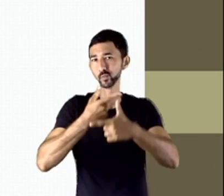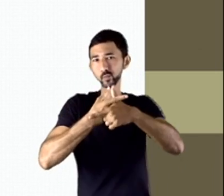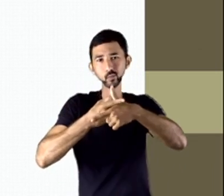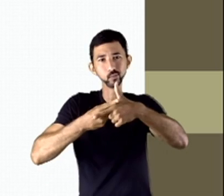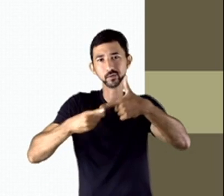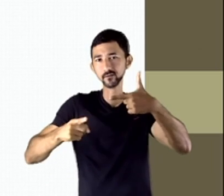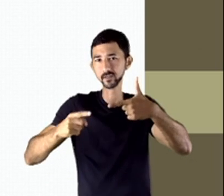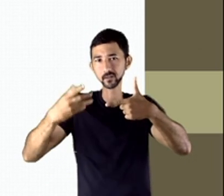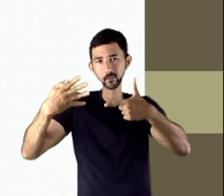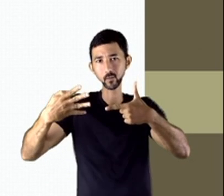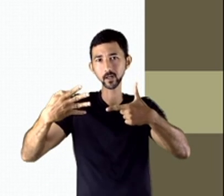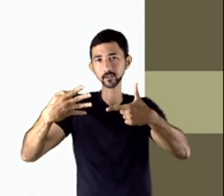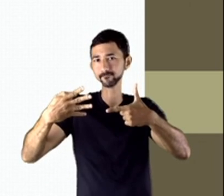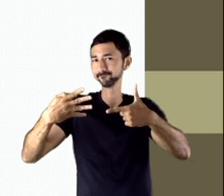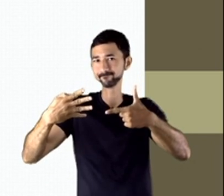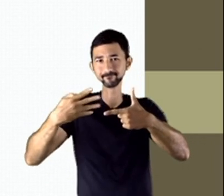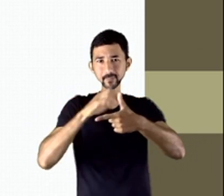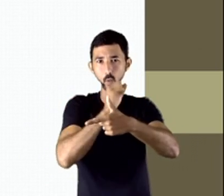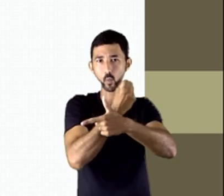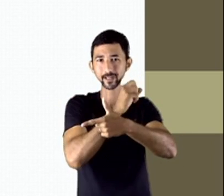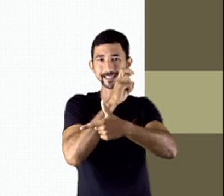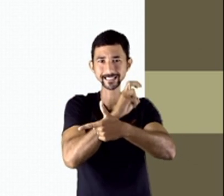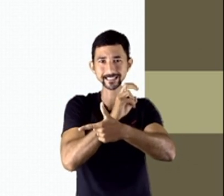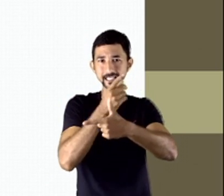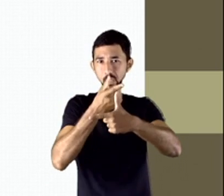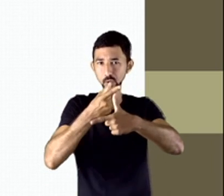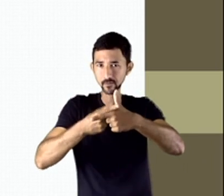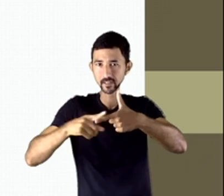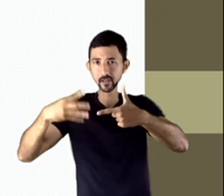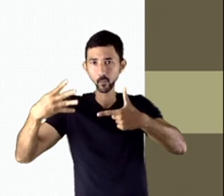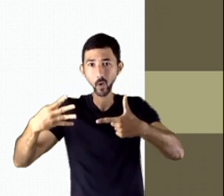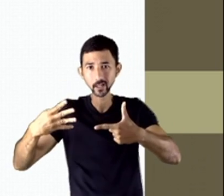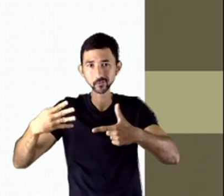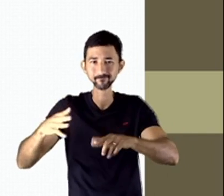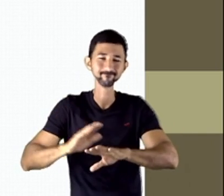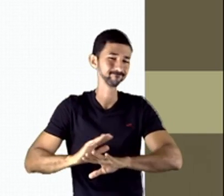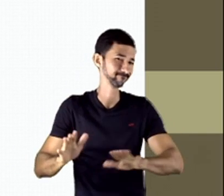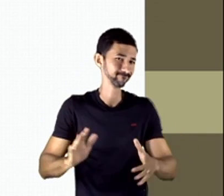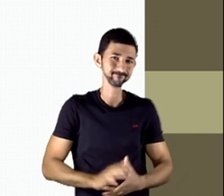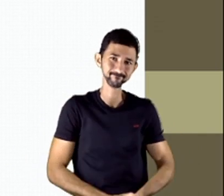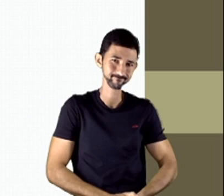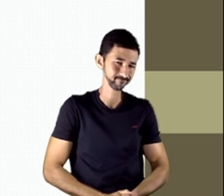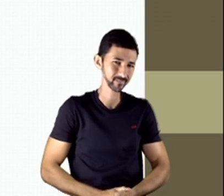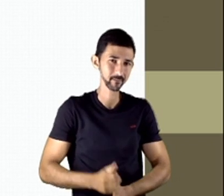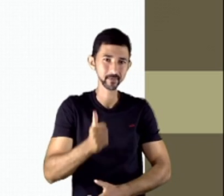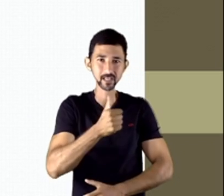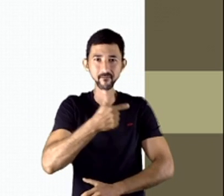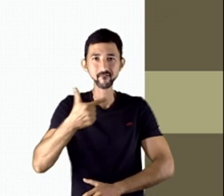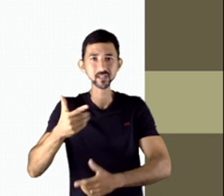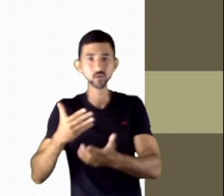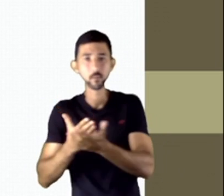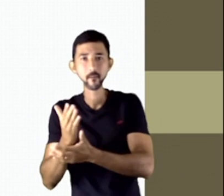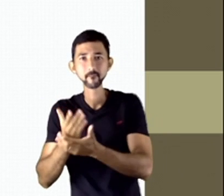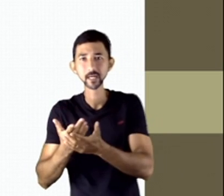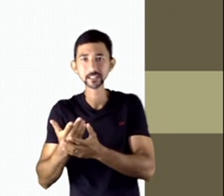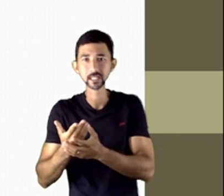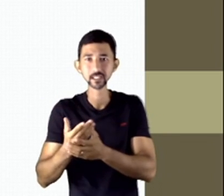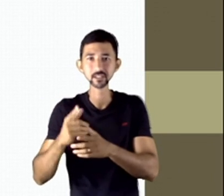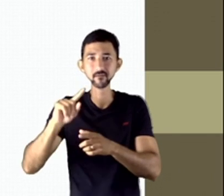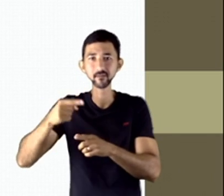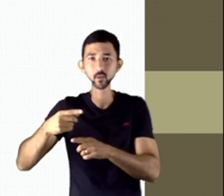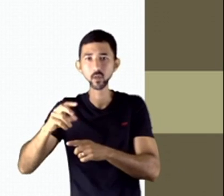divisível por 4. Ou seja, não tem como ele vender 21 passagens,